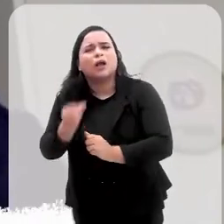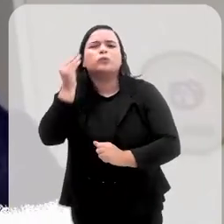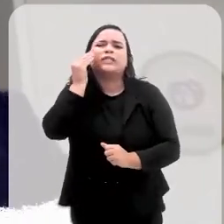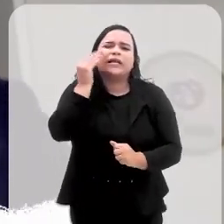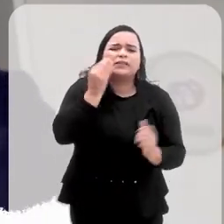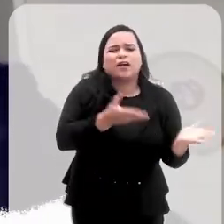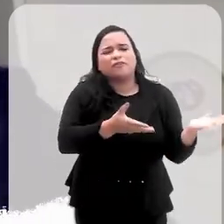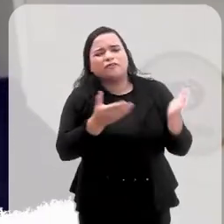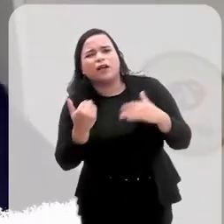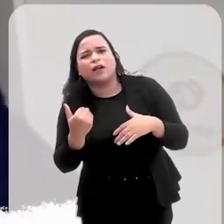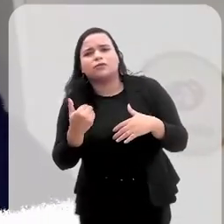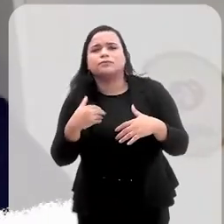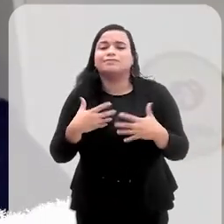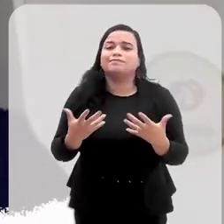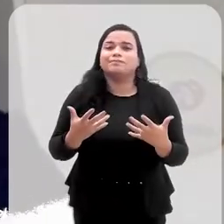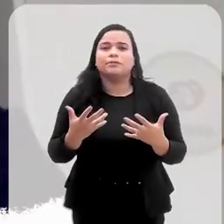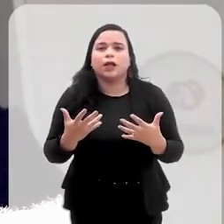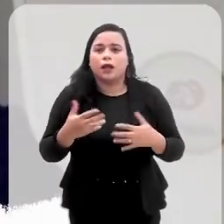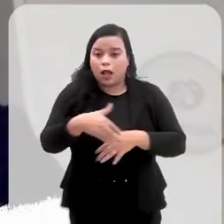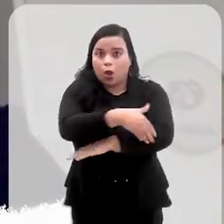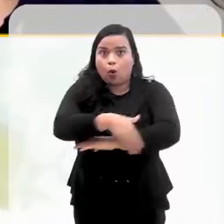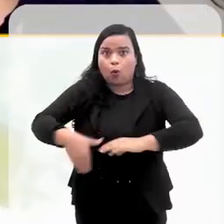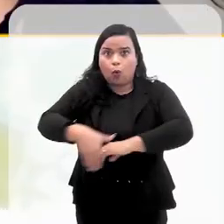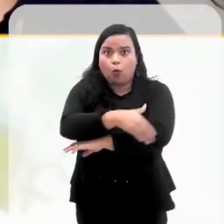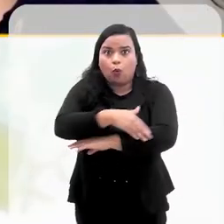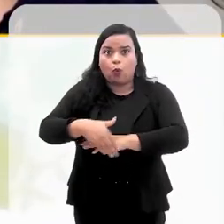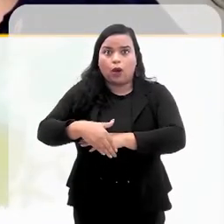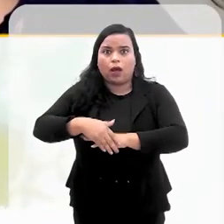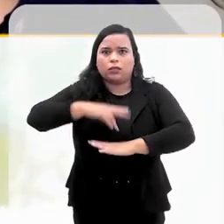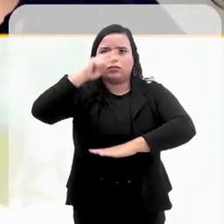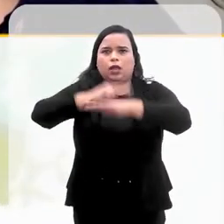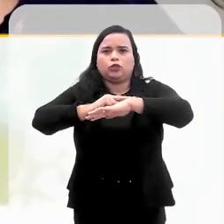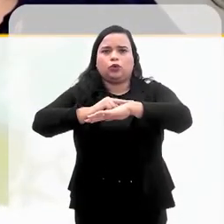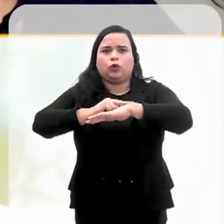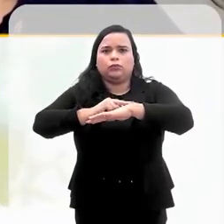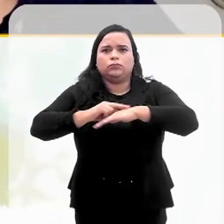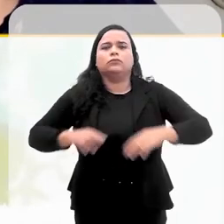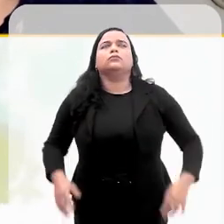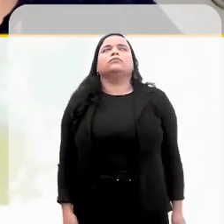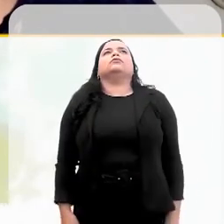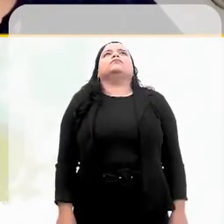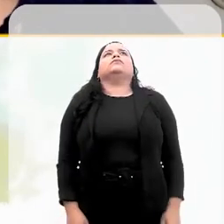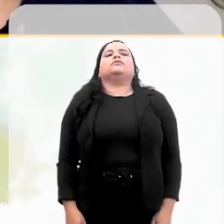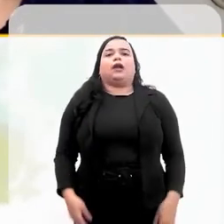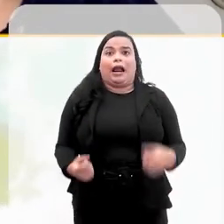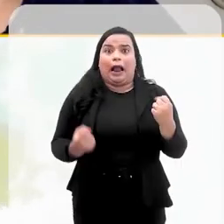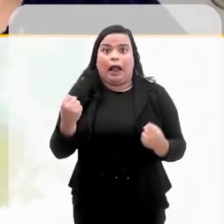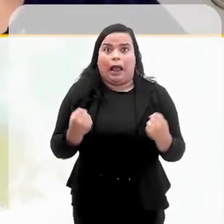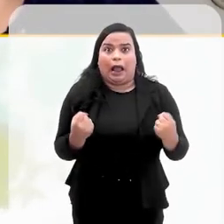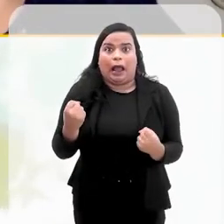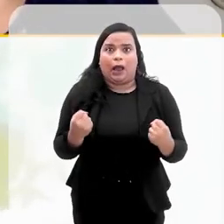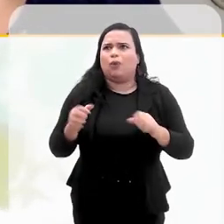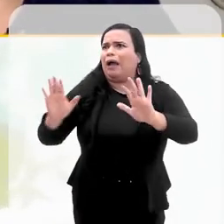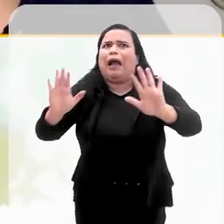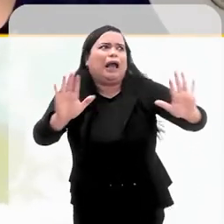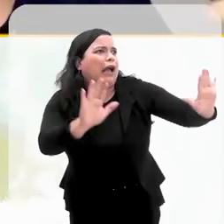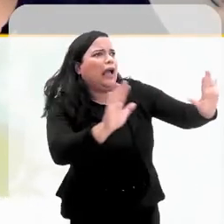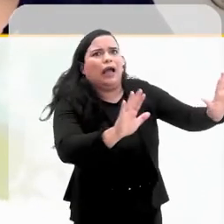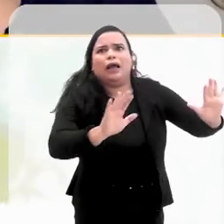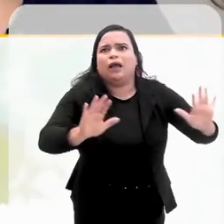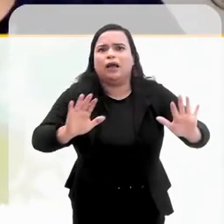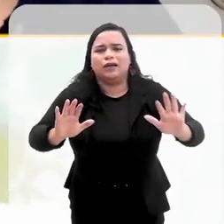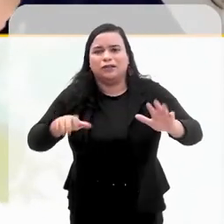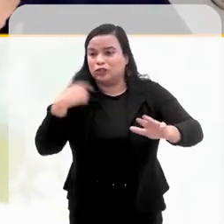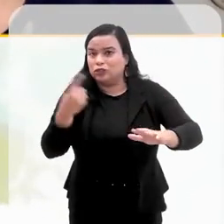rua, os carros, eu tive que parar, gritar, parar os carros, né? Nossa Senhora, meu Deus. E aí eu corri, voltei, falei,